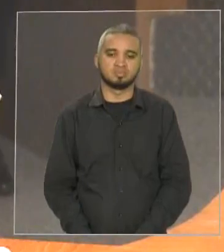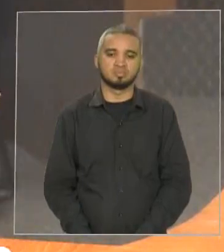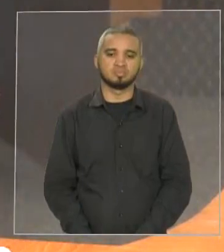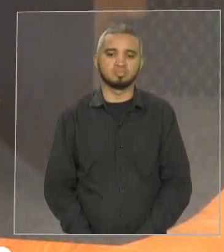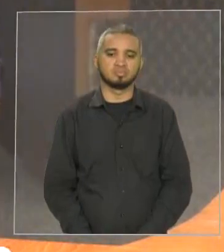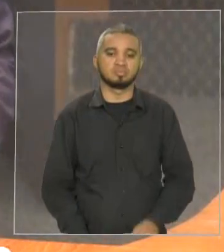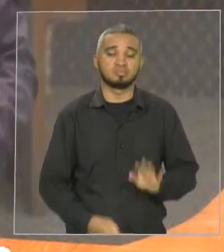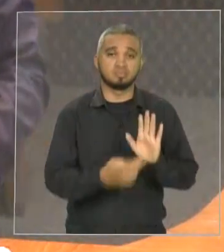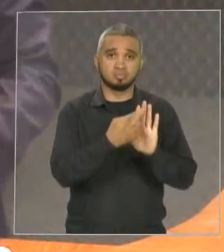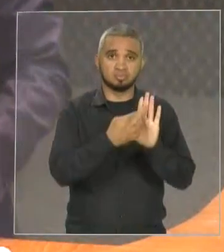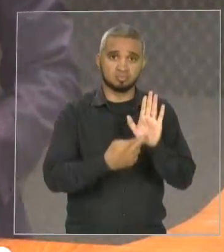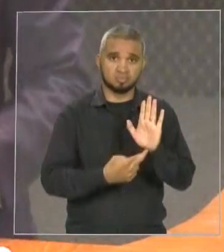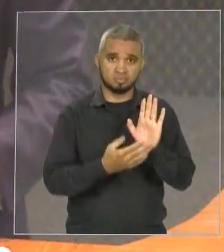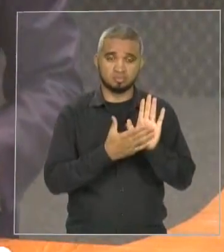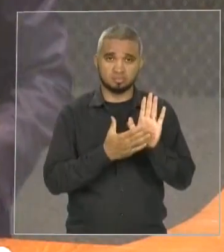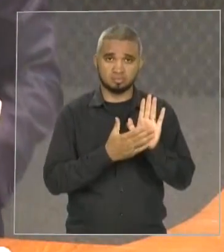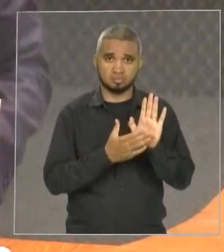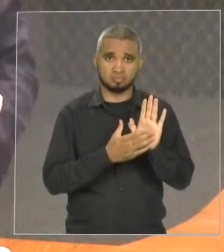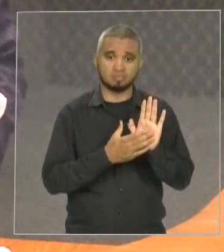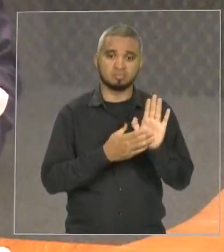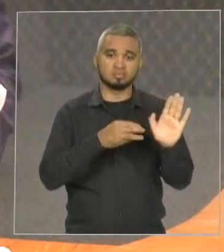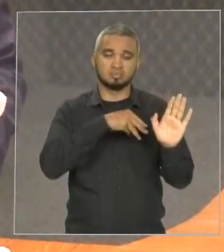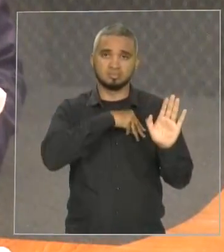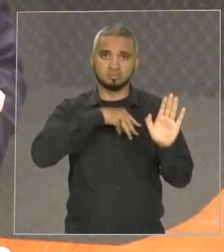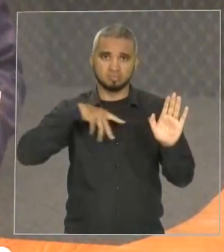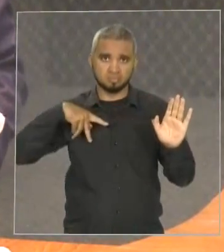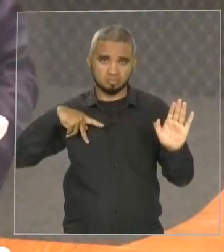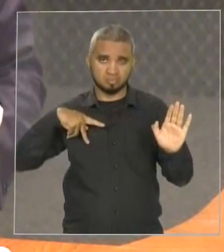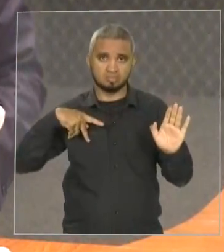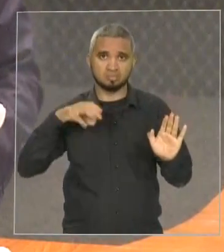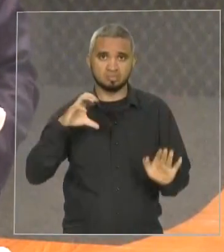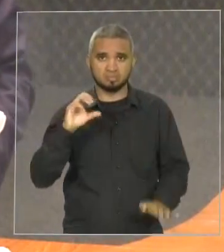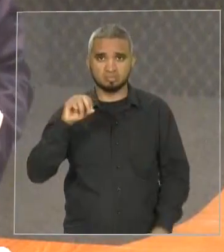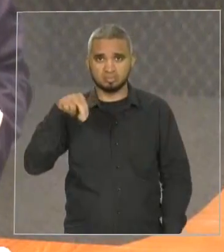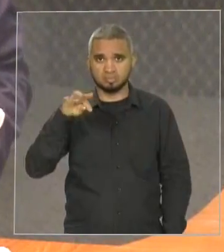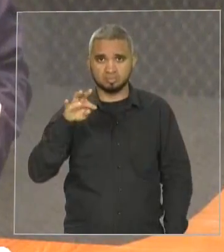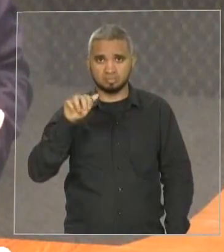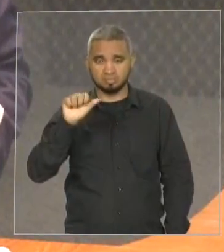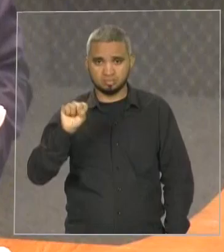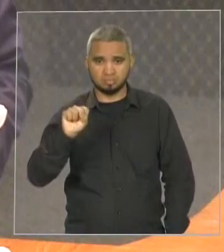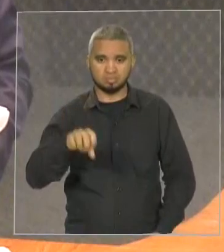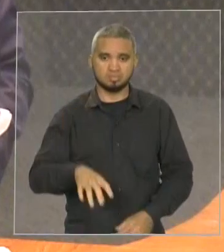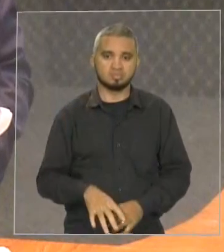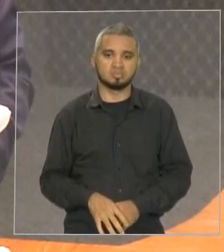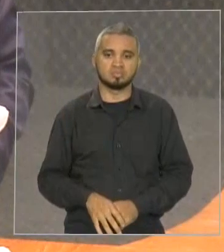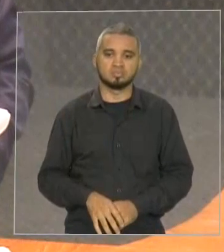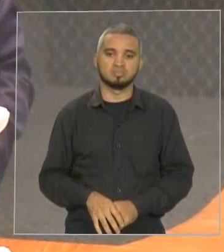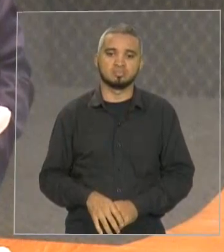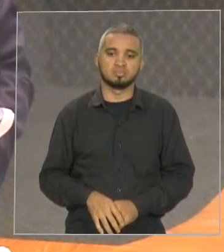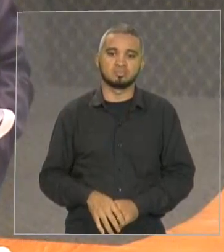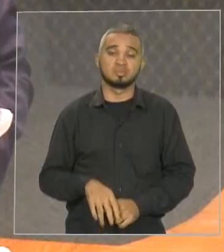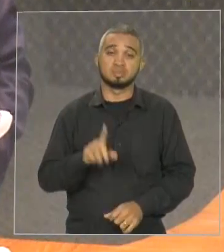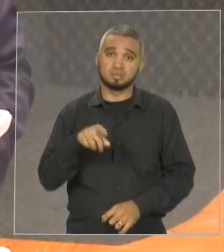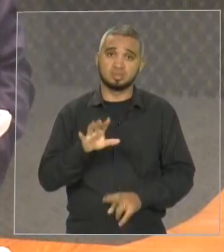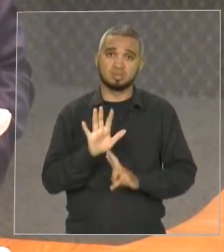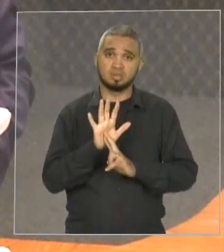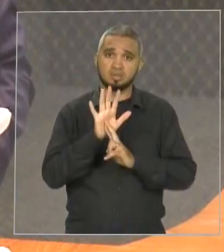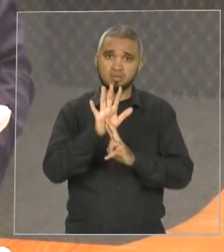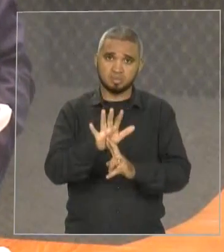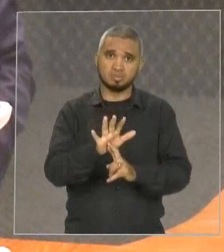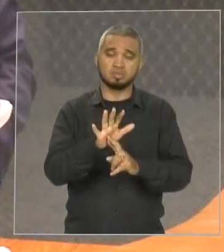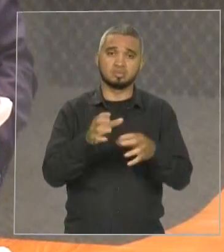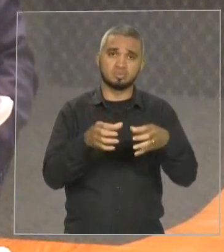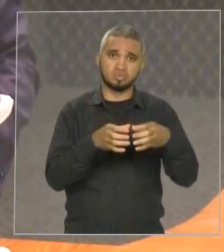Esse relatório do Ministério Público de Contas do Maranhão, que é uma representação, na verdade, do Ministério Público de Contas do Maranhão,